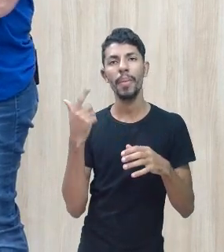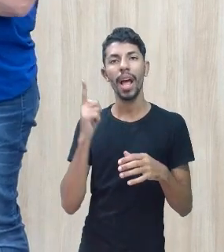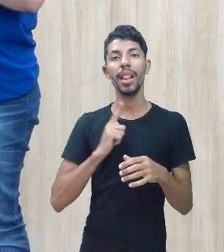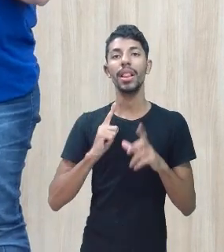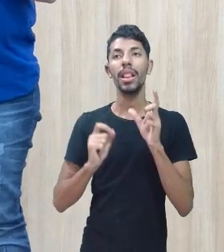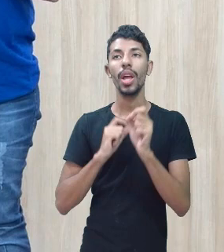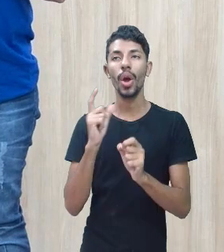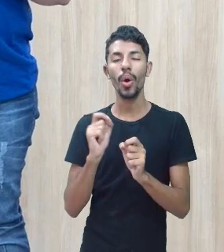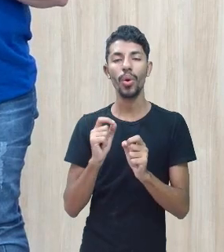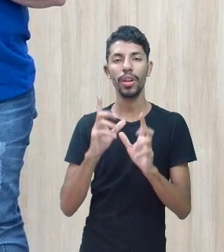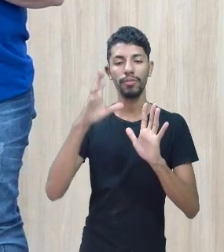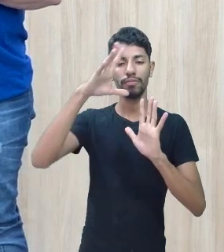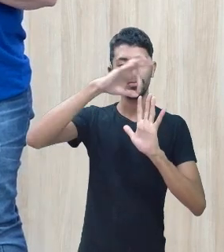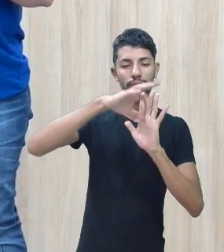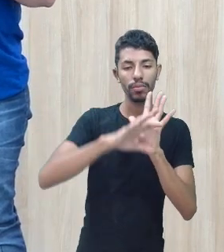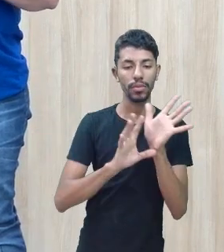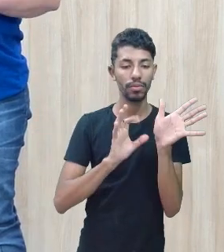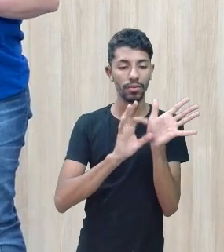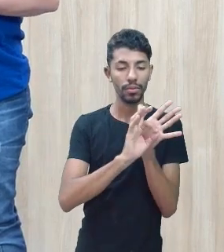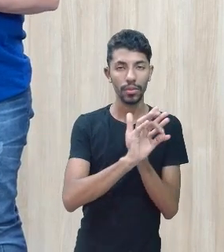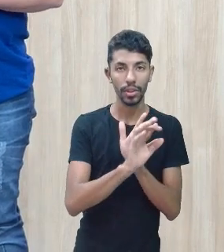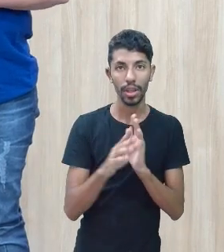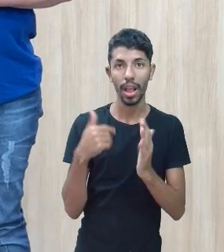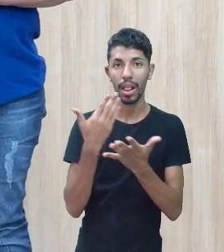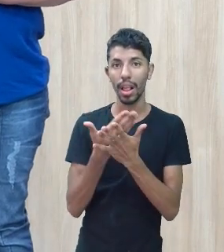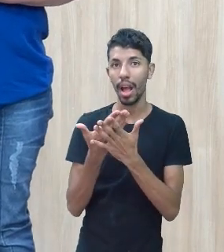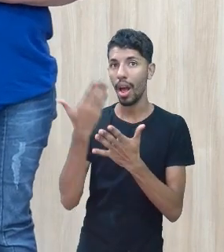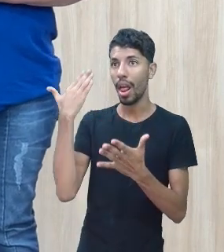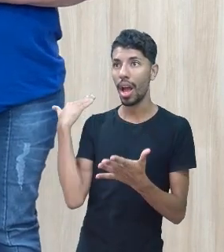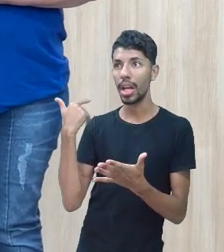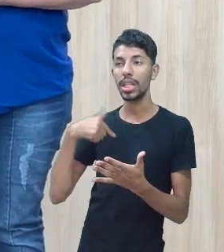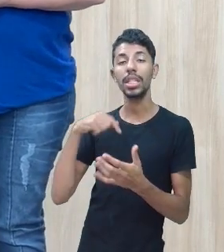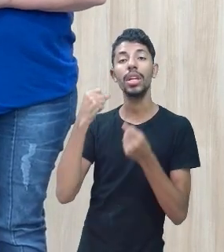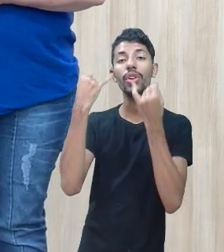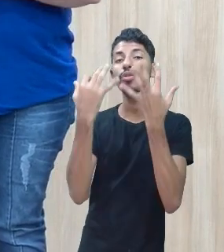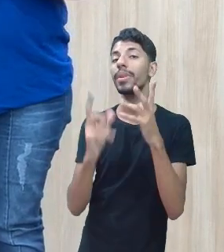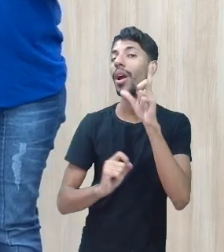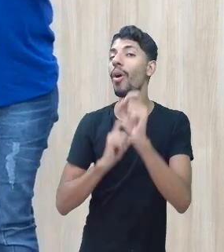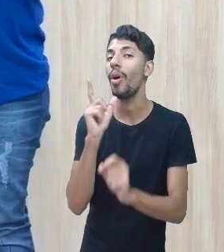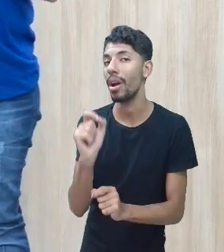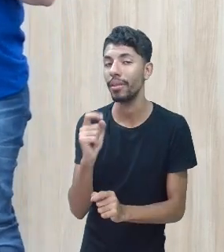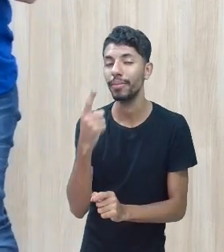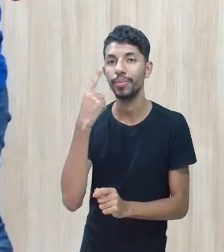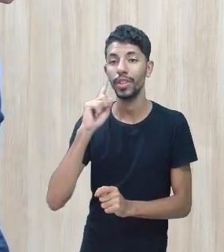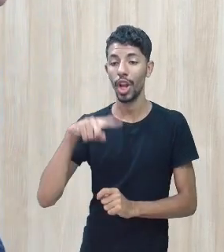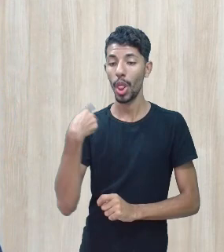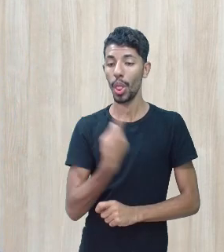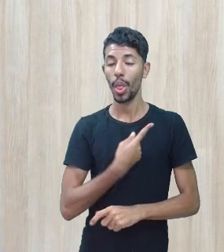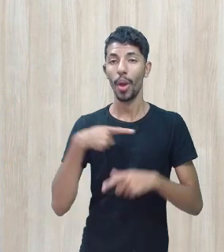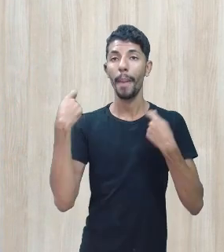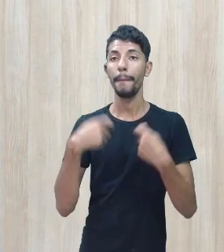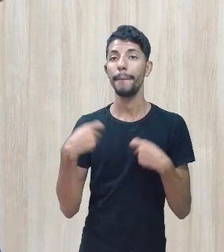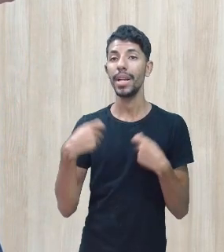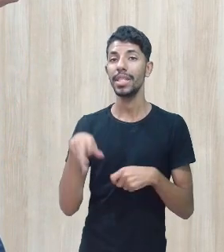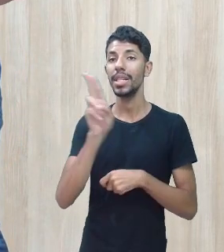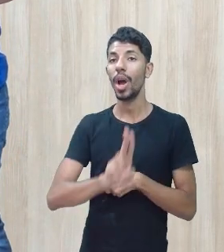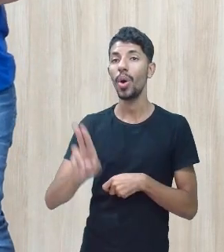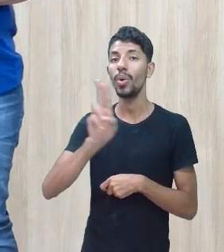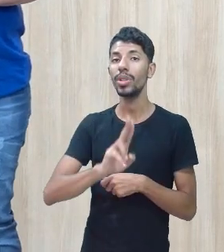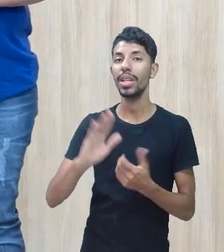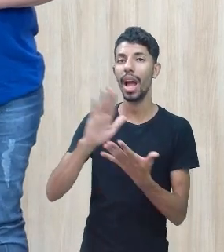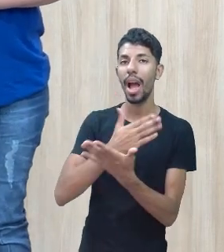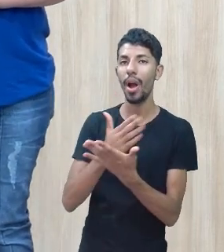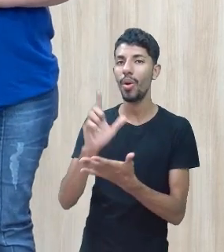coerência e coesão no texto, na aula anterior, eu falei que nós precisávamos usar algumas